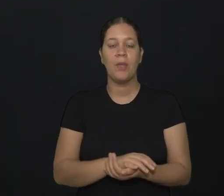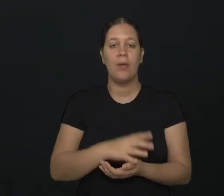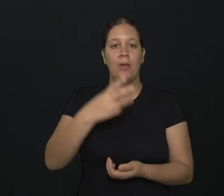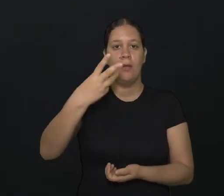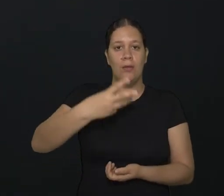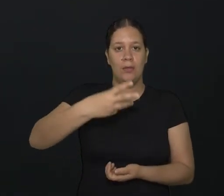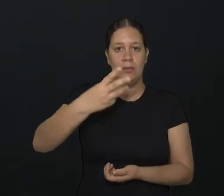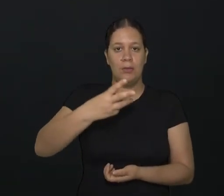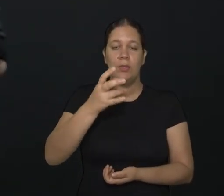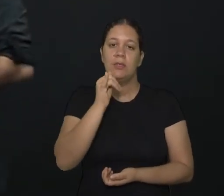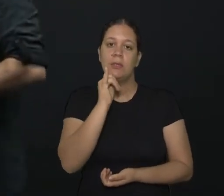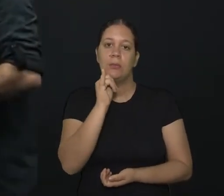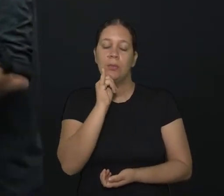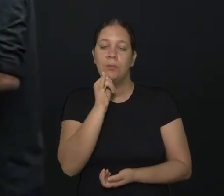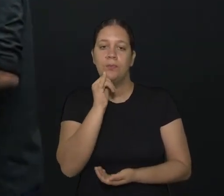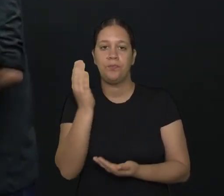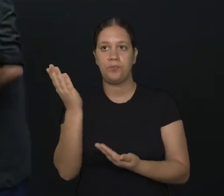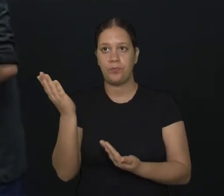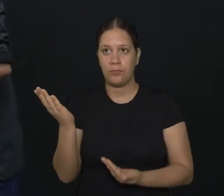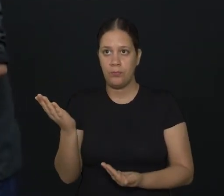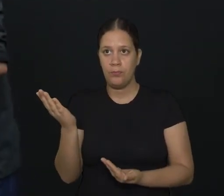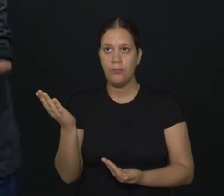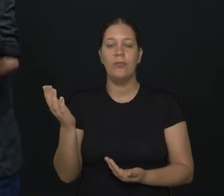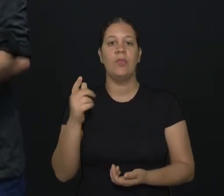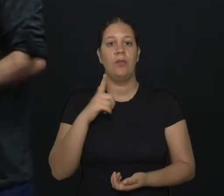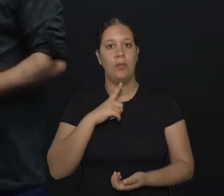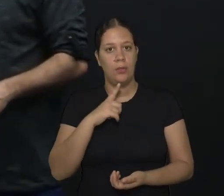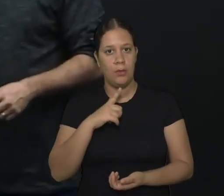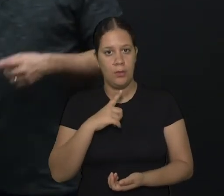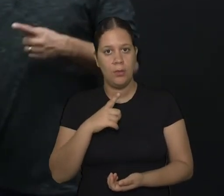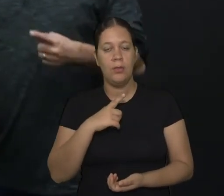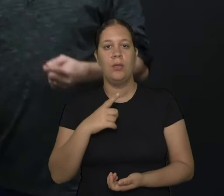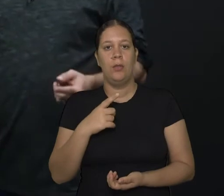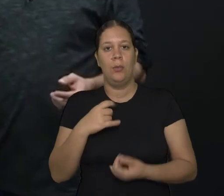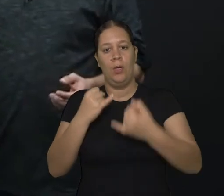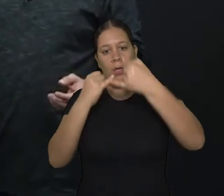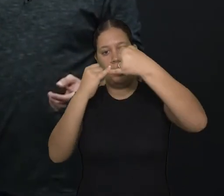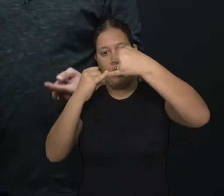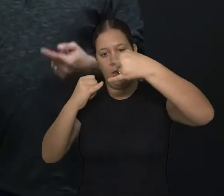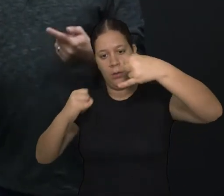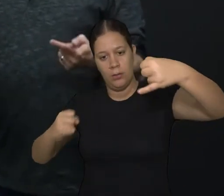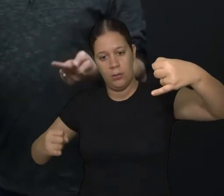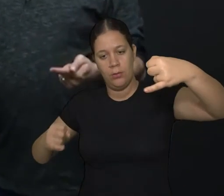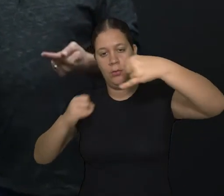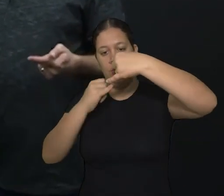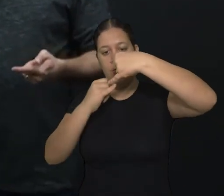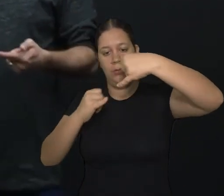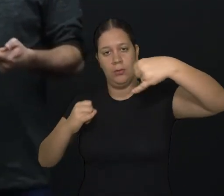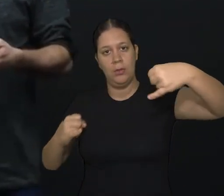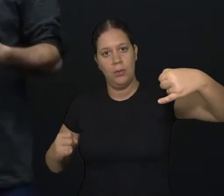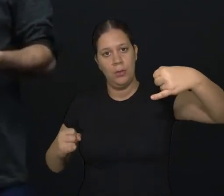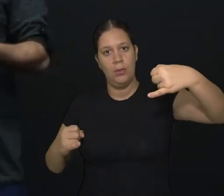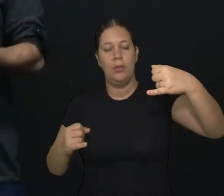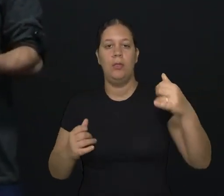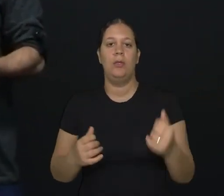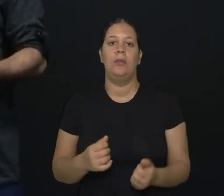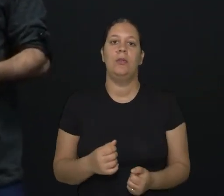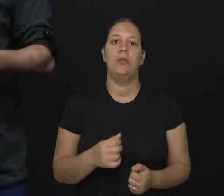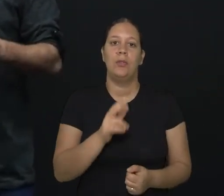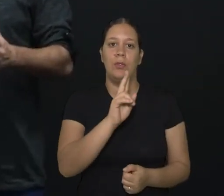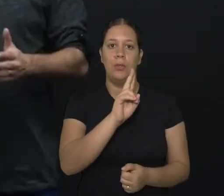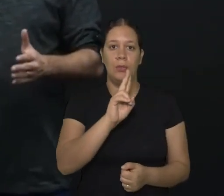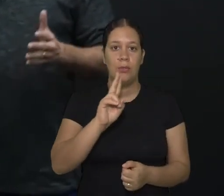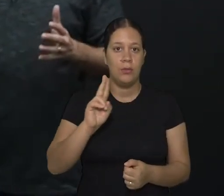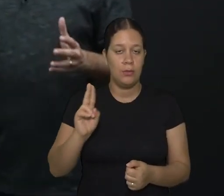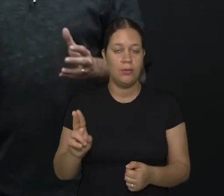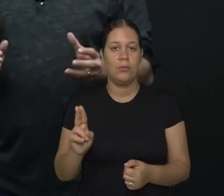terceiro exemplo aqui embaixo, reparem, nós temos uma reta em cima da outra. Quando uma reta está em cima da outra,